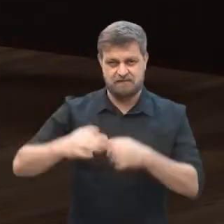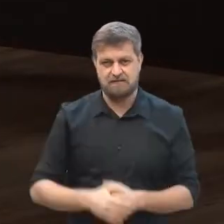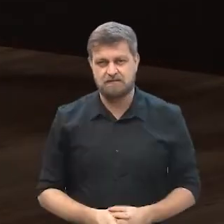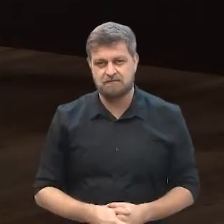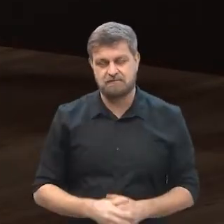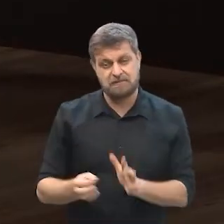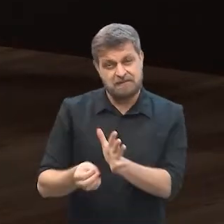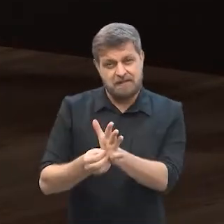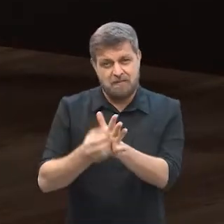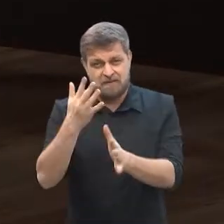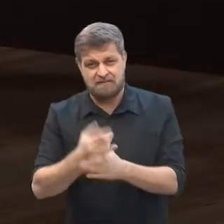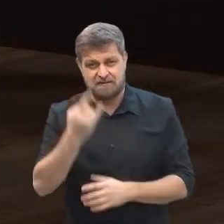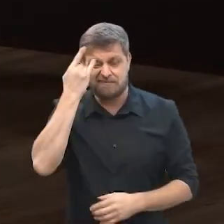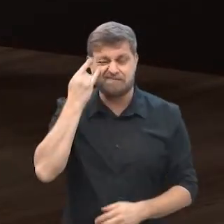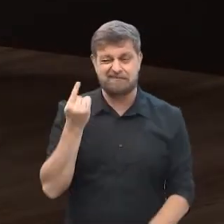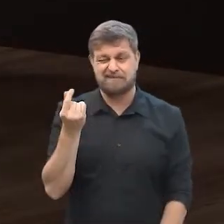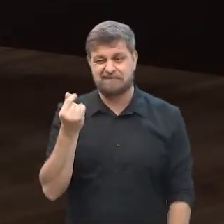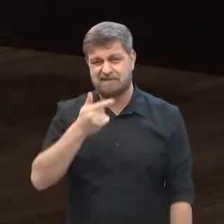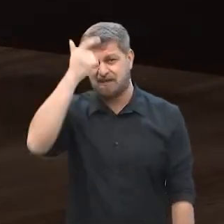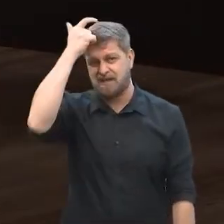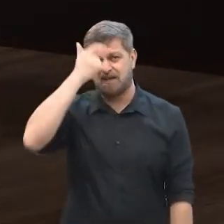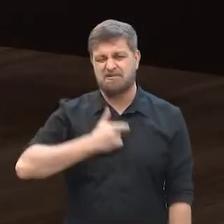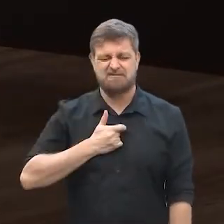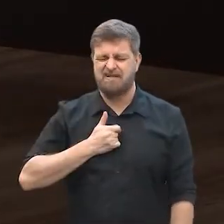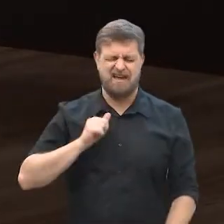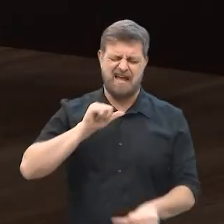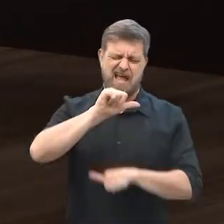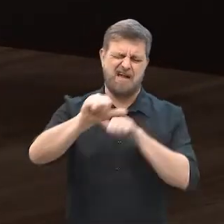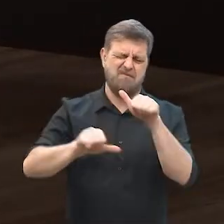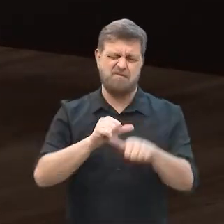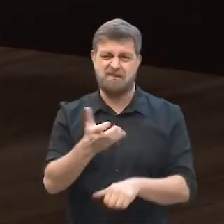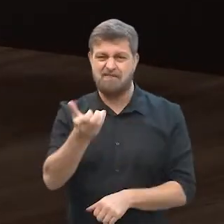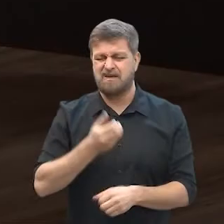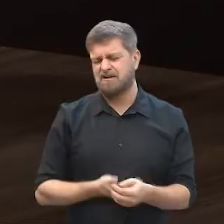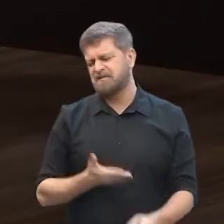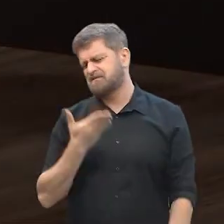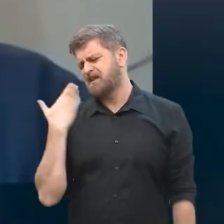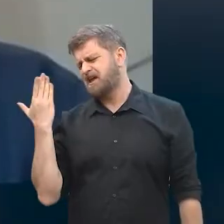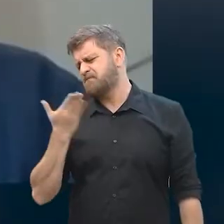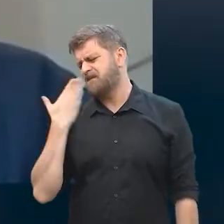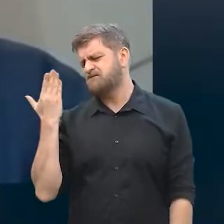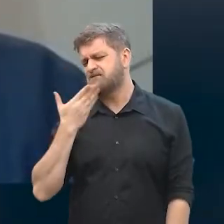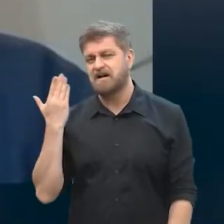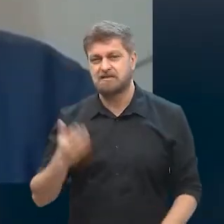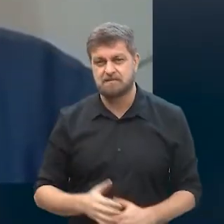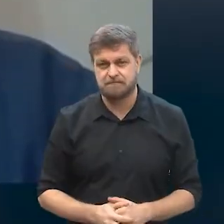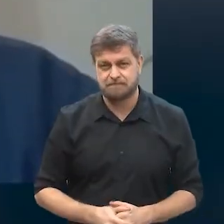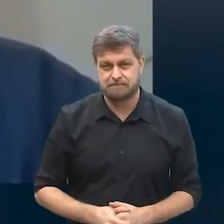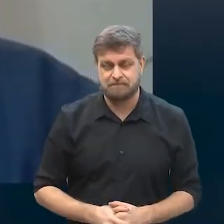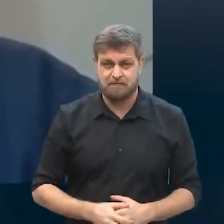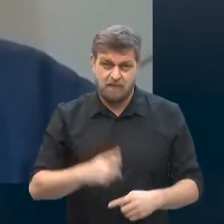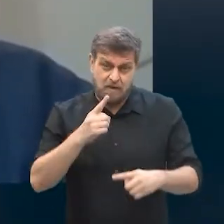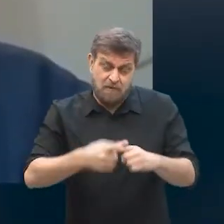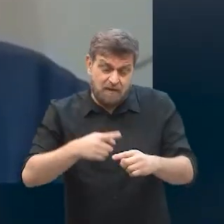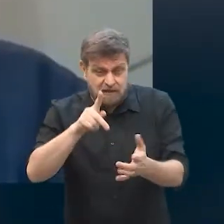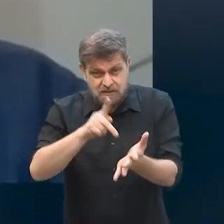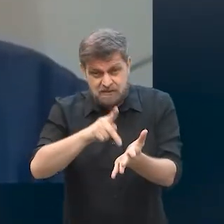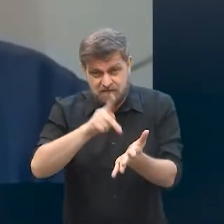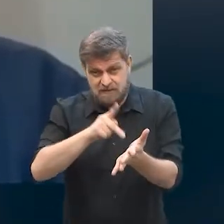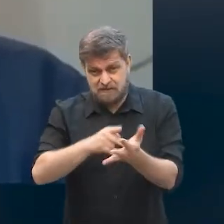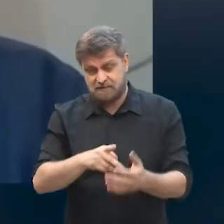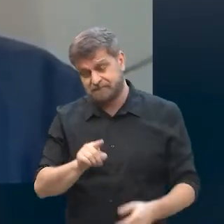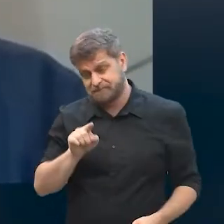às vezes por causa do dinheiro a gente fala, não, vou fazer outra coisa mais fácil, é por aí? É porque, na verdade,